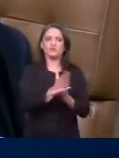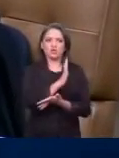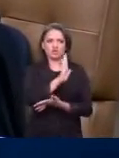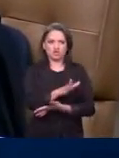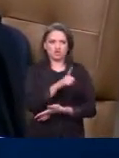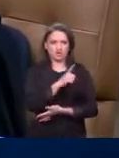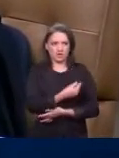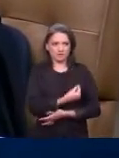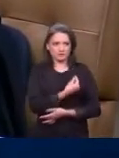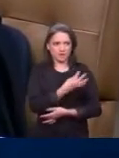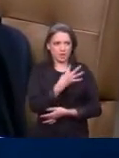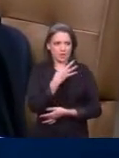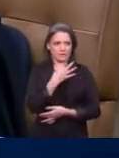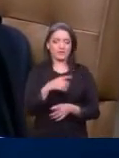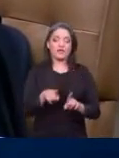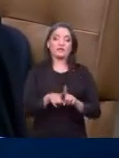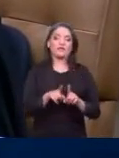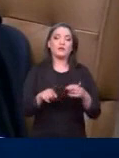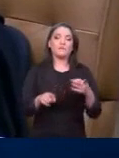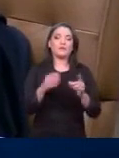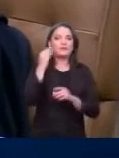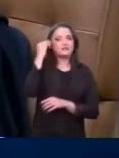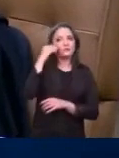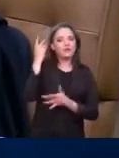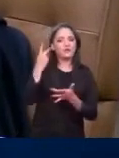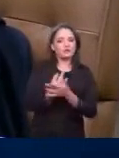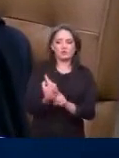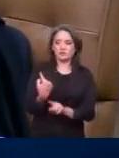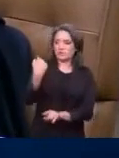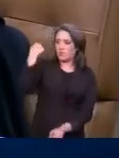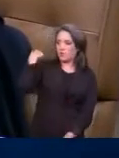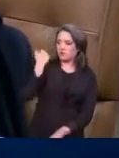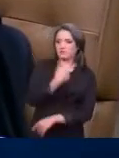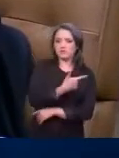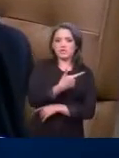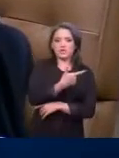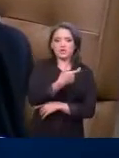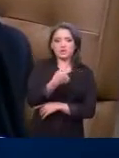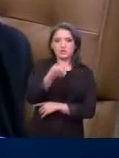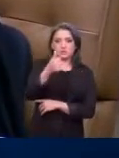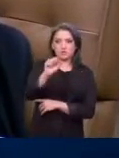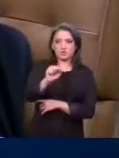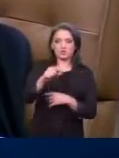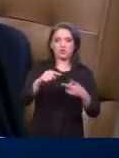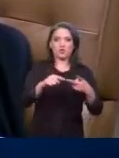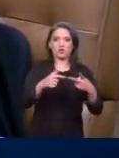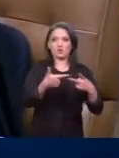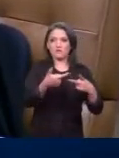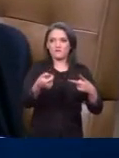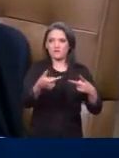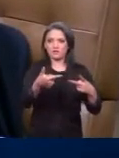que, lógico, o presidente ele pode, sim, acionar as Forças Armadas. Mas não para dizer, olha,